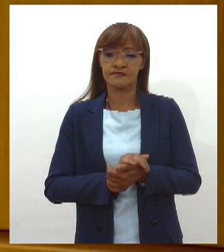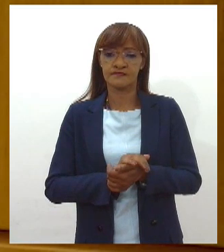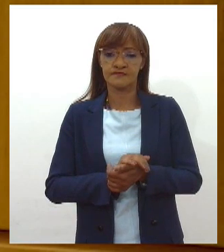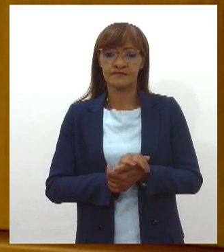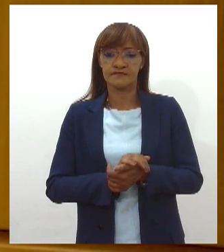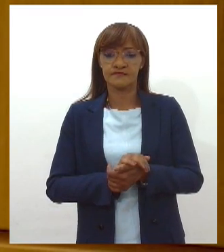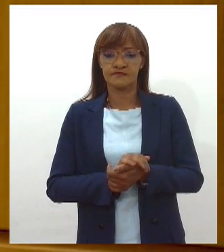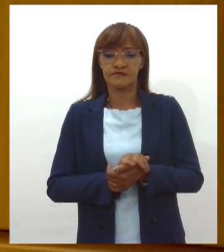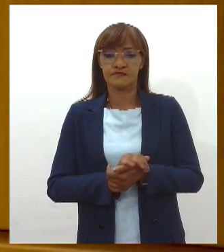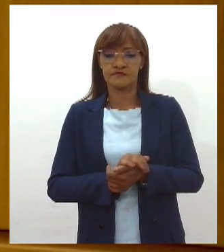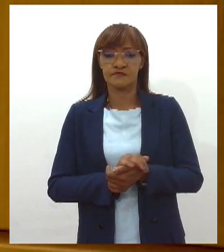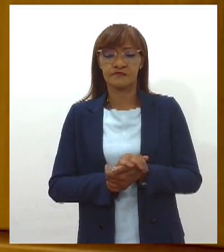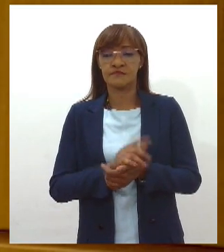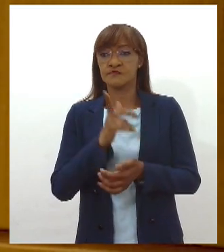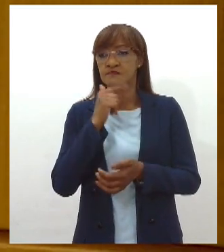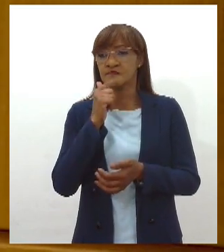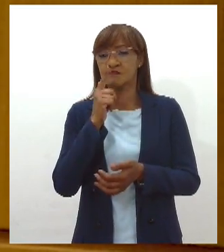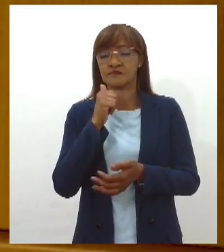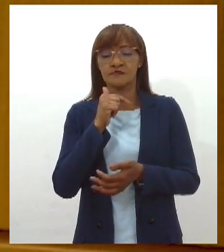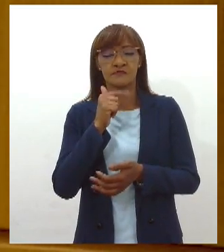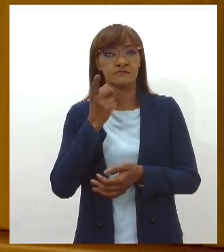falta de água recorrente,